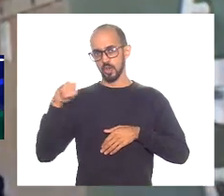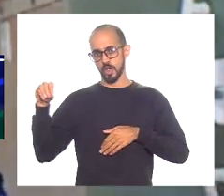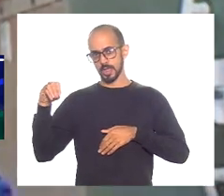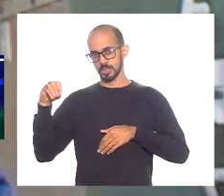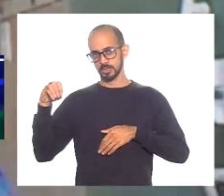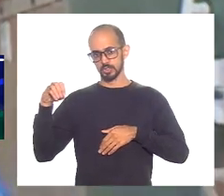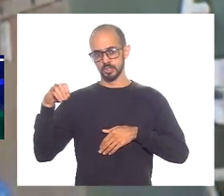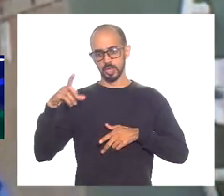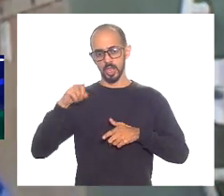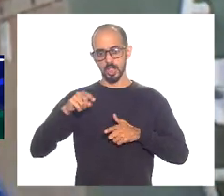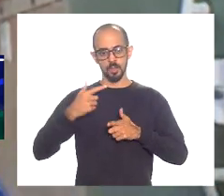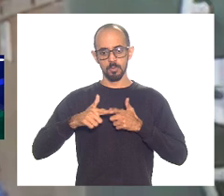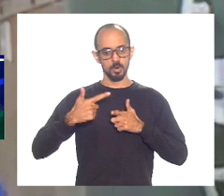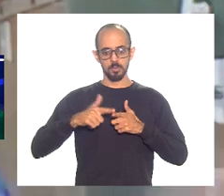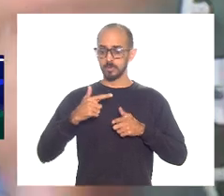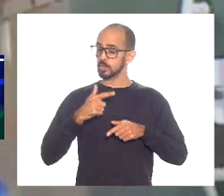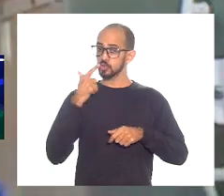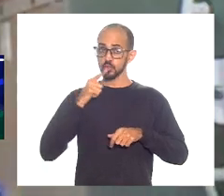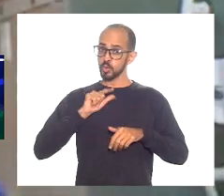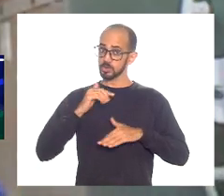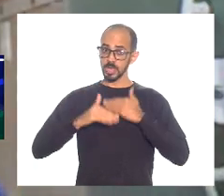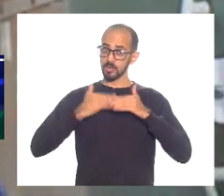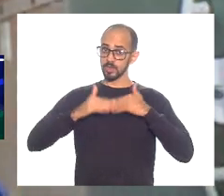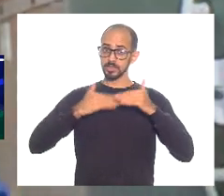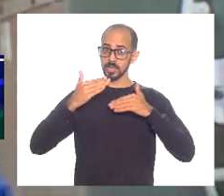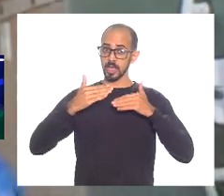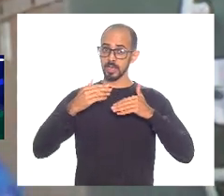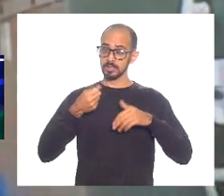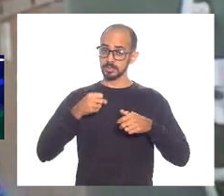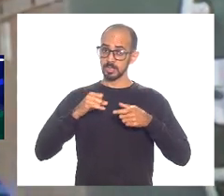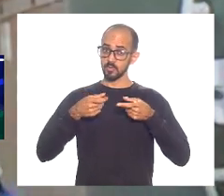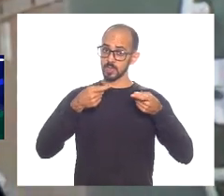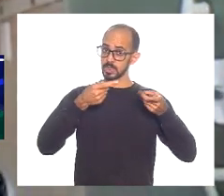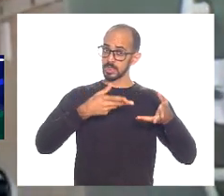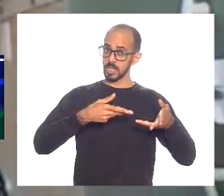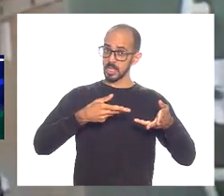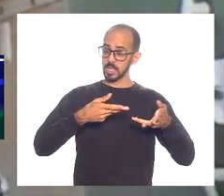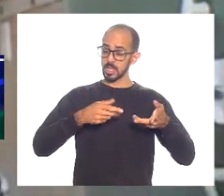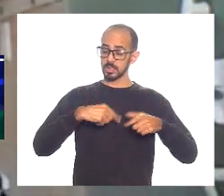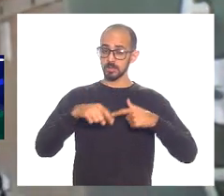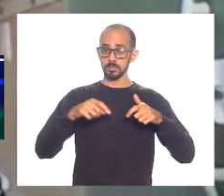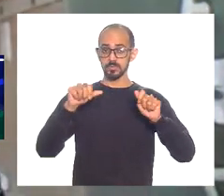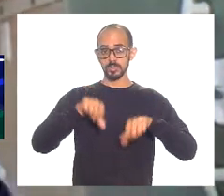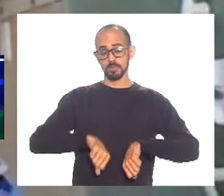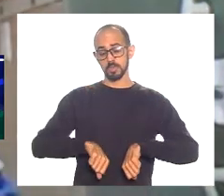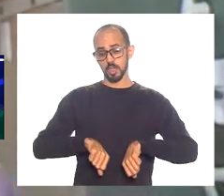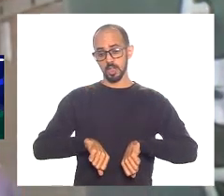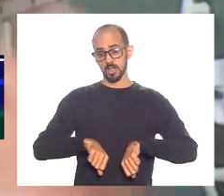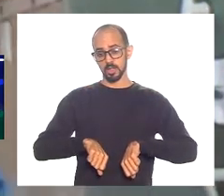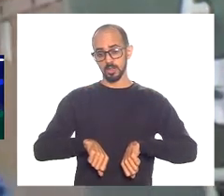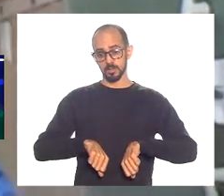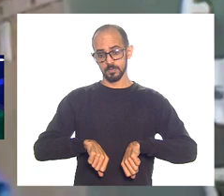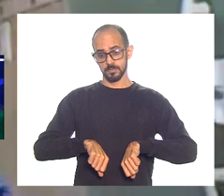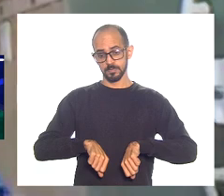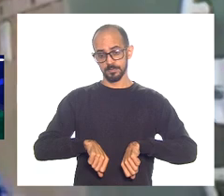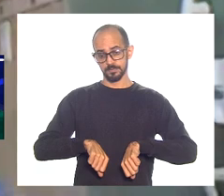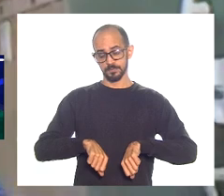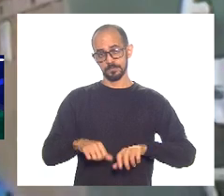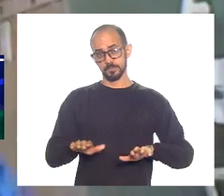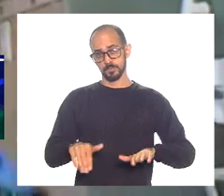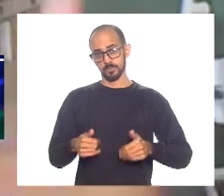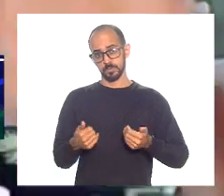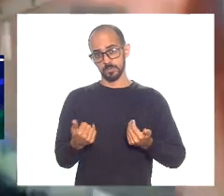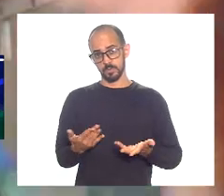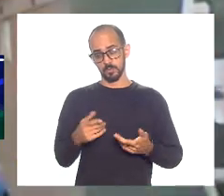consegue colocar à frente. E se a SEDAI for privatizada, aí que nada vai acontecer. O senhor sabe disso, nada vai acontecer. Então,